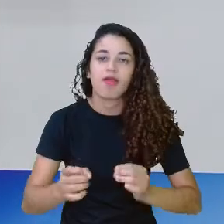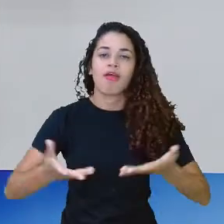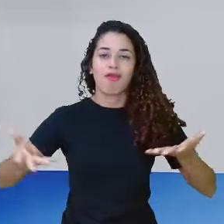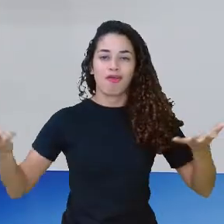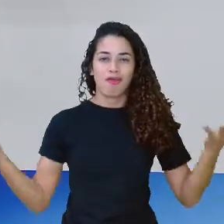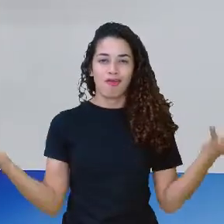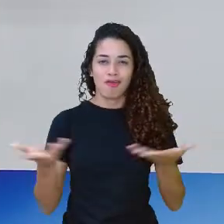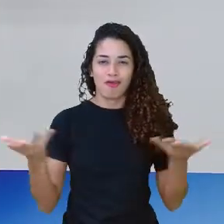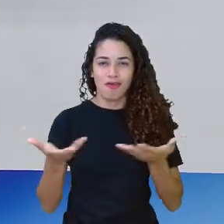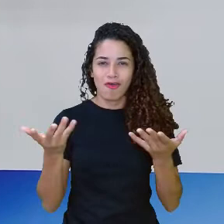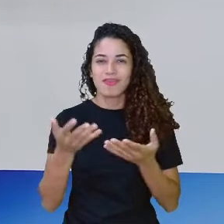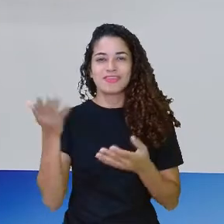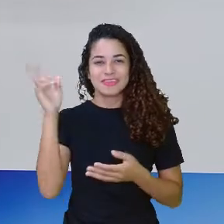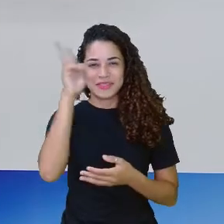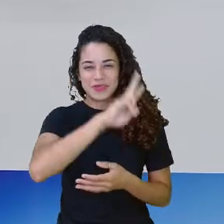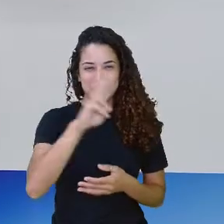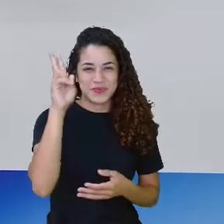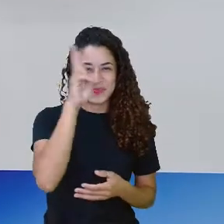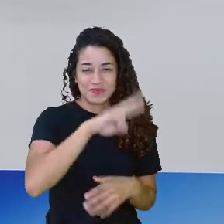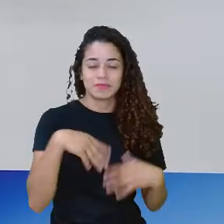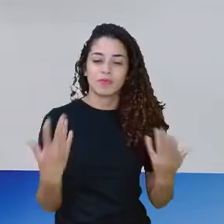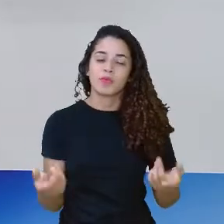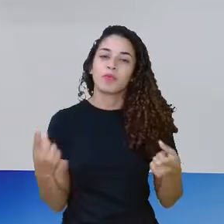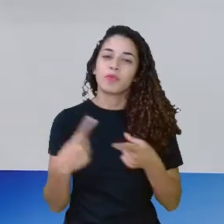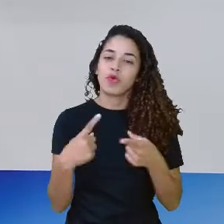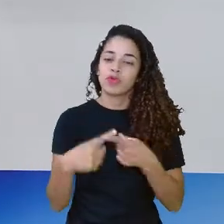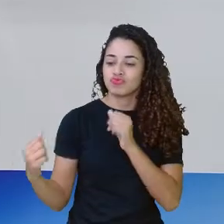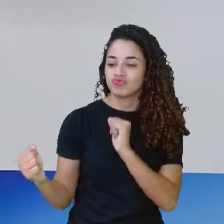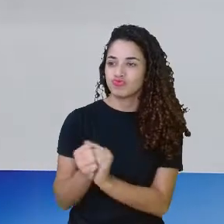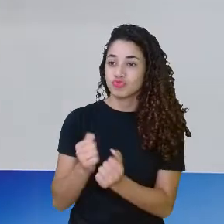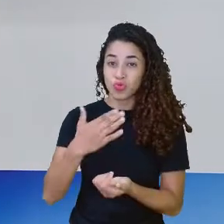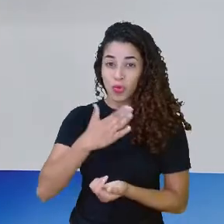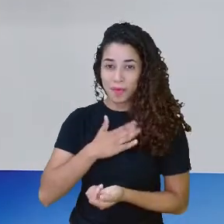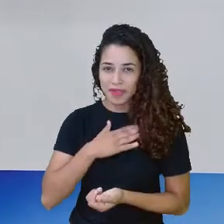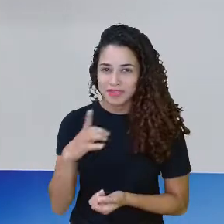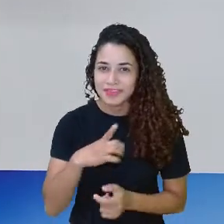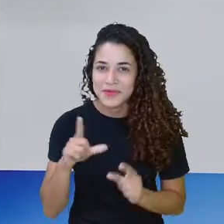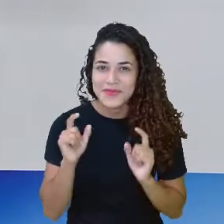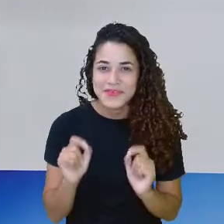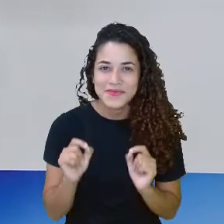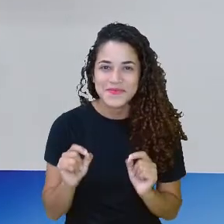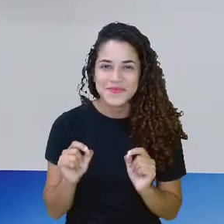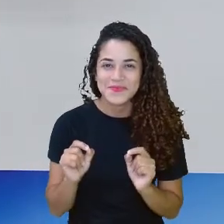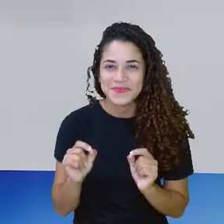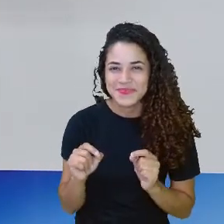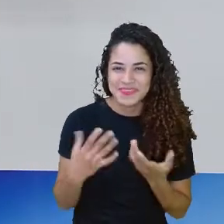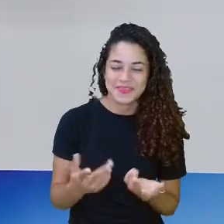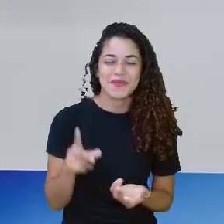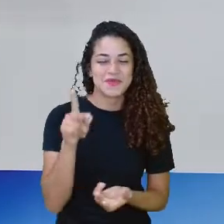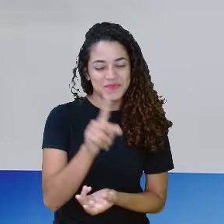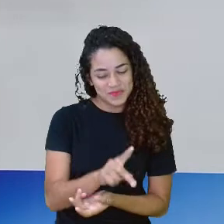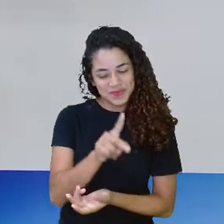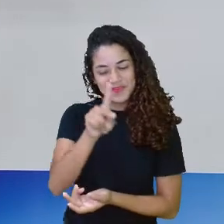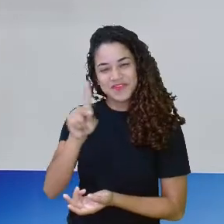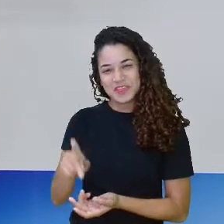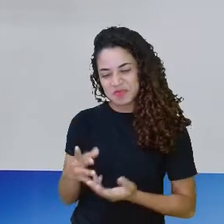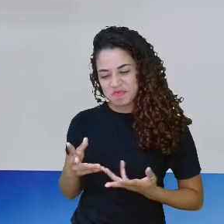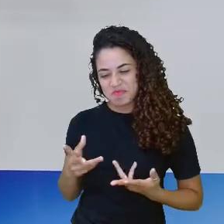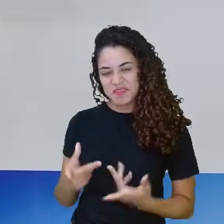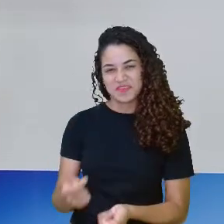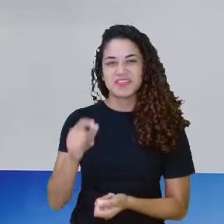lembrar daqui a pouco. Porque juntinho comigo está aqui ela, a nossa querida